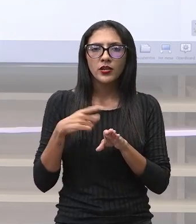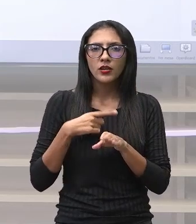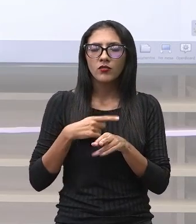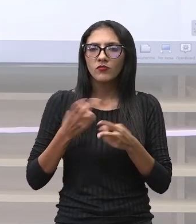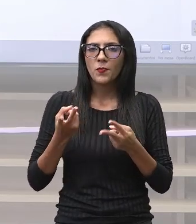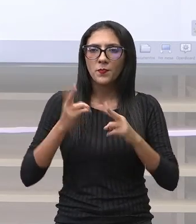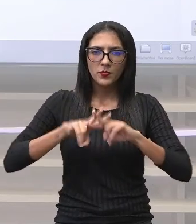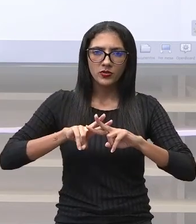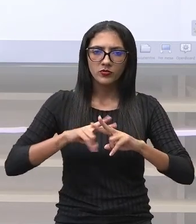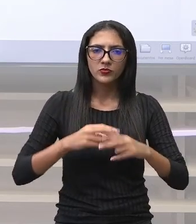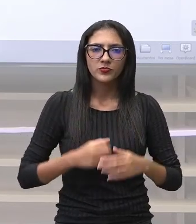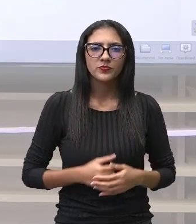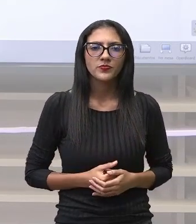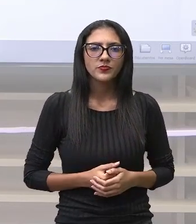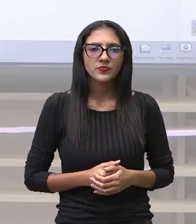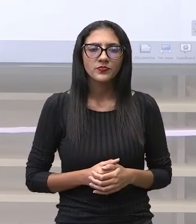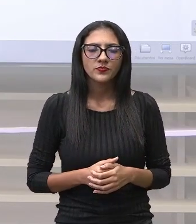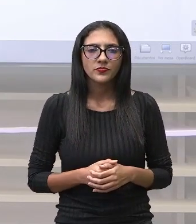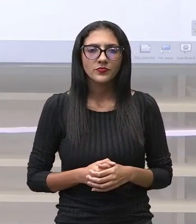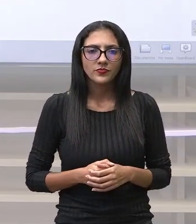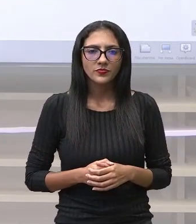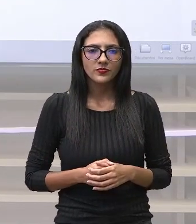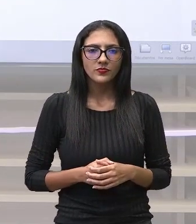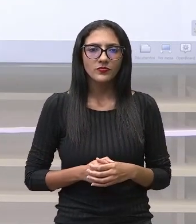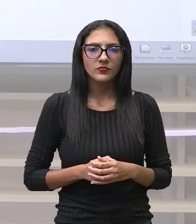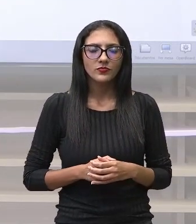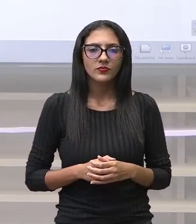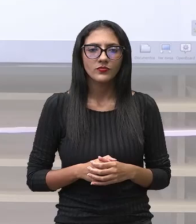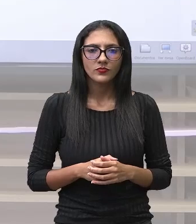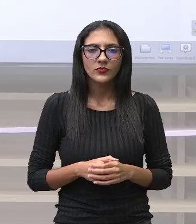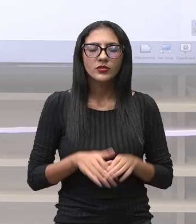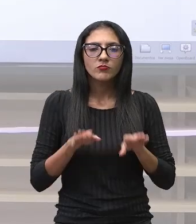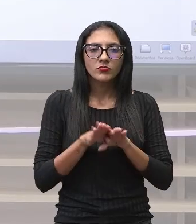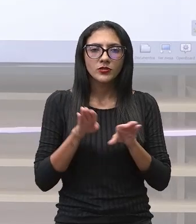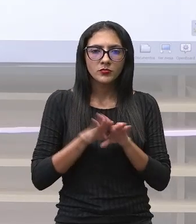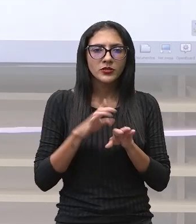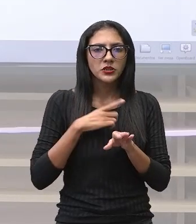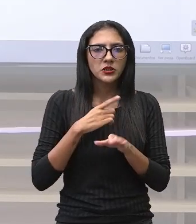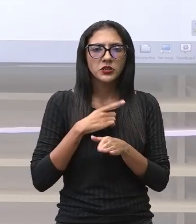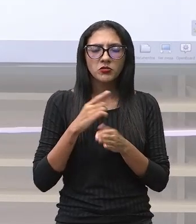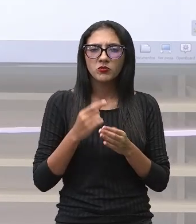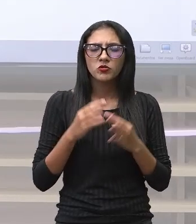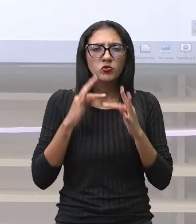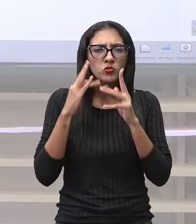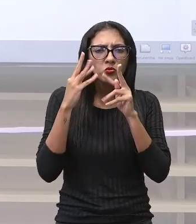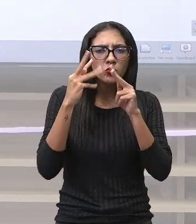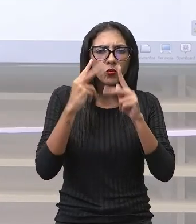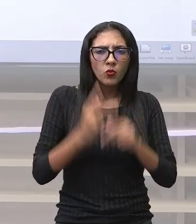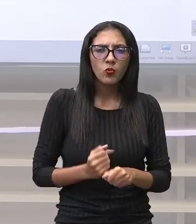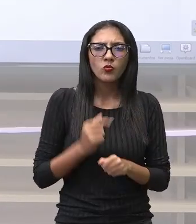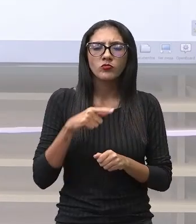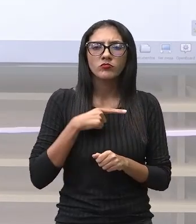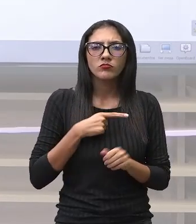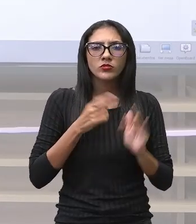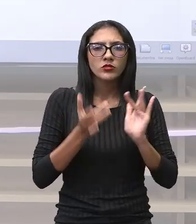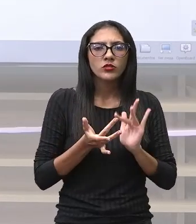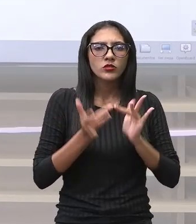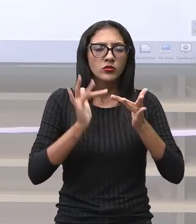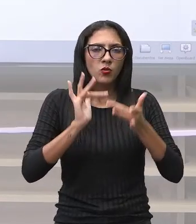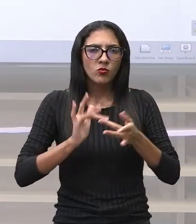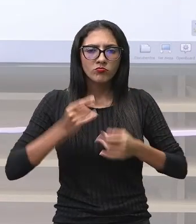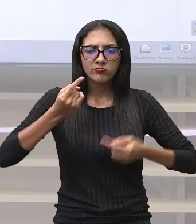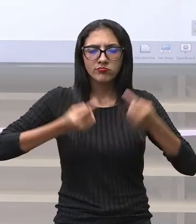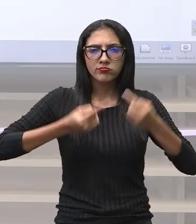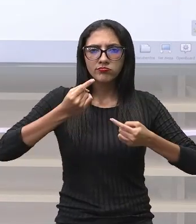condenado. E aí, né, nós temos aí todo esse contexto aí envolvendo o conflito entre